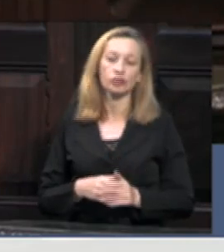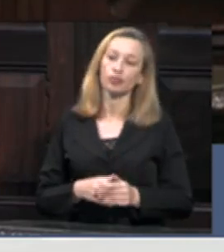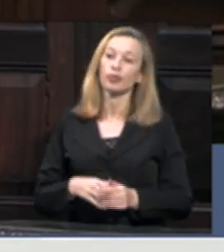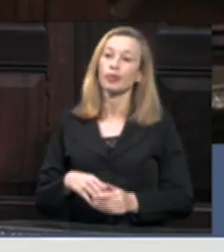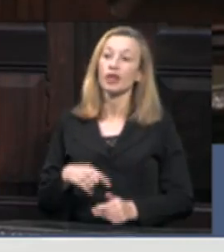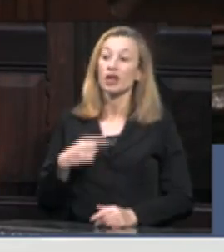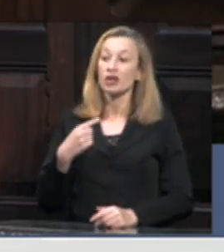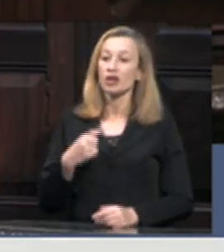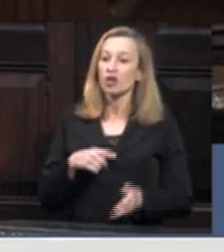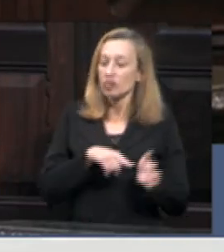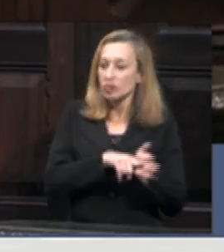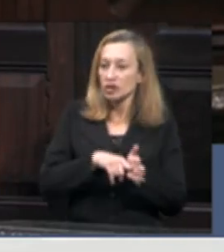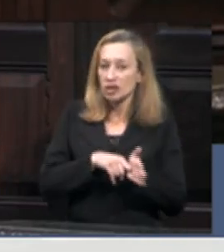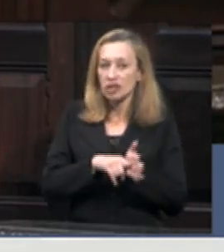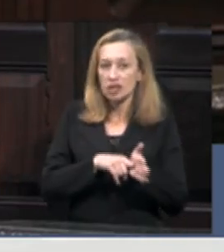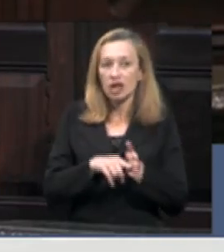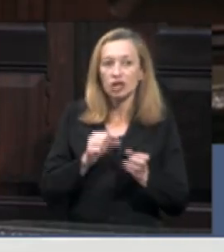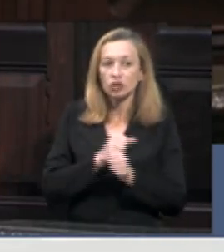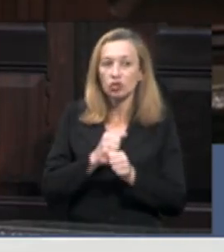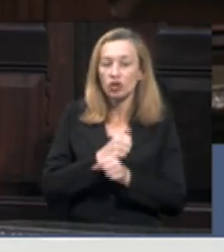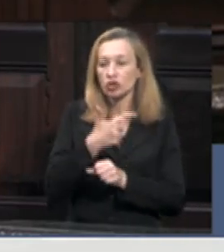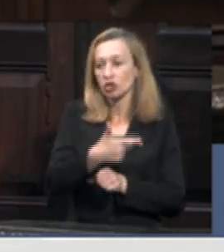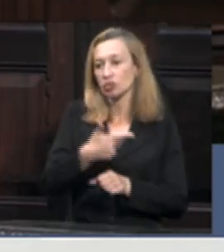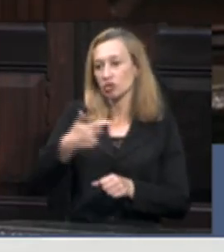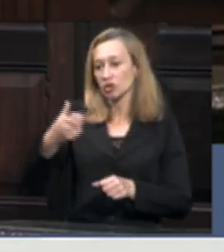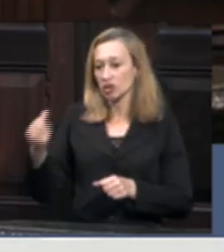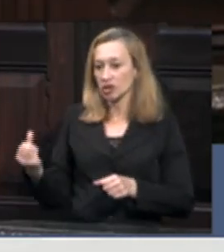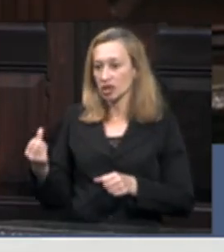2016-2019. Então, começo a dizer